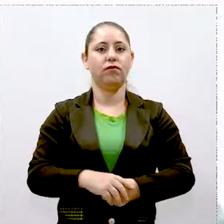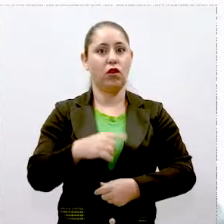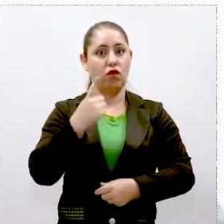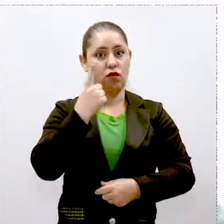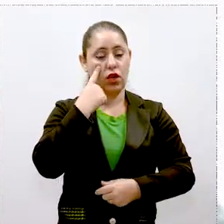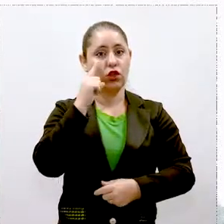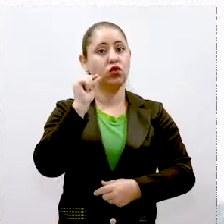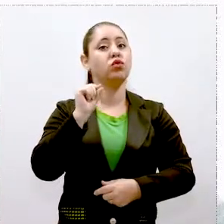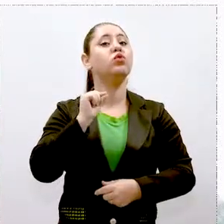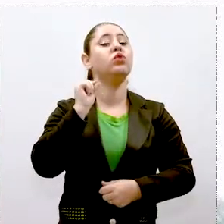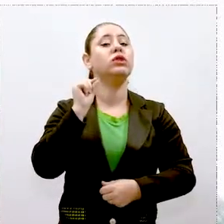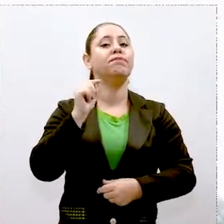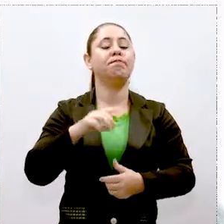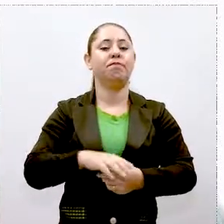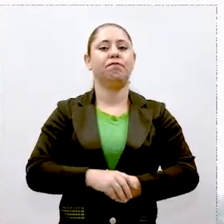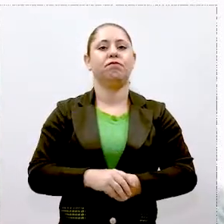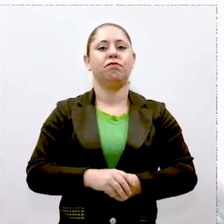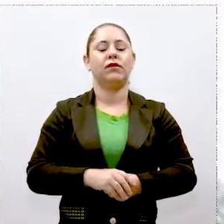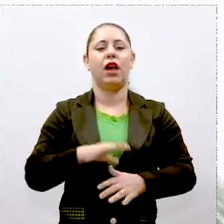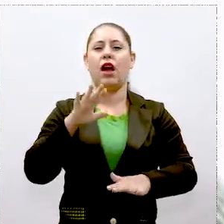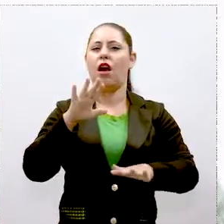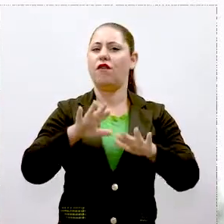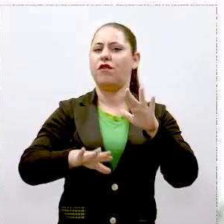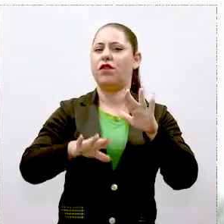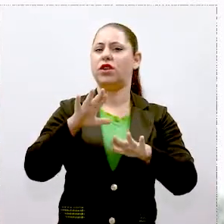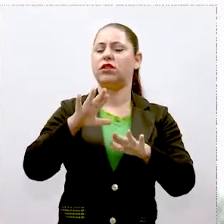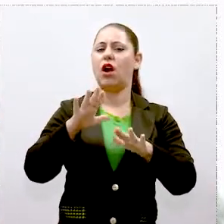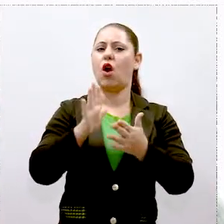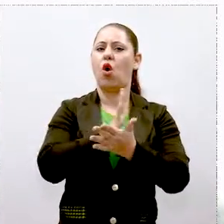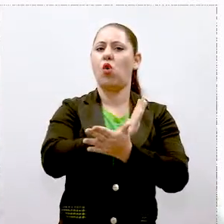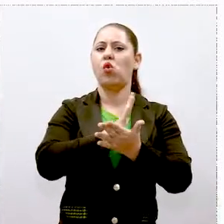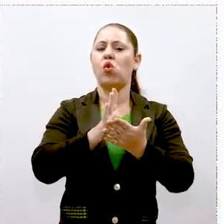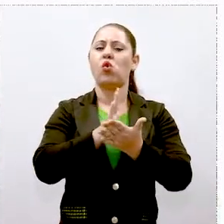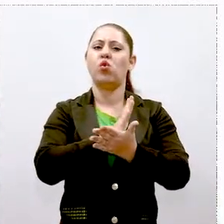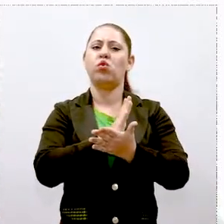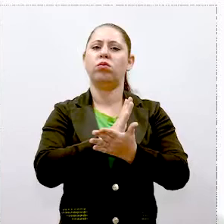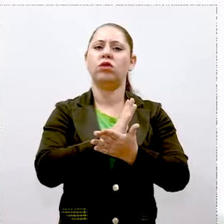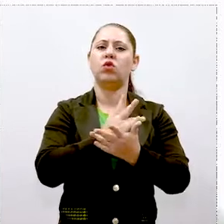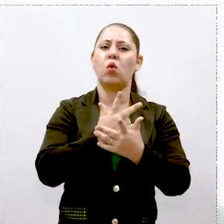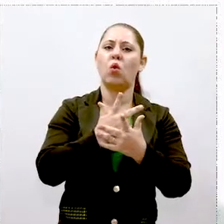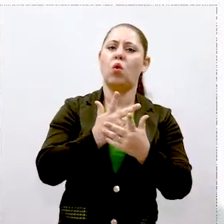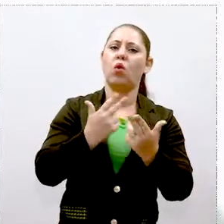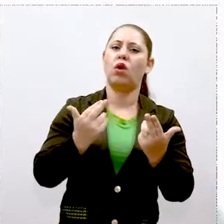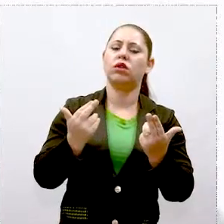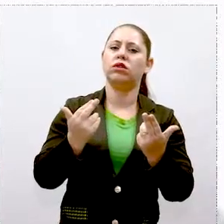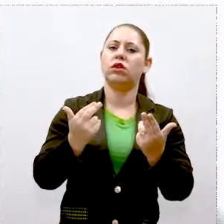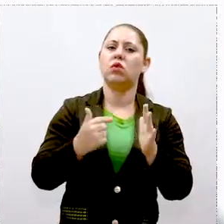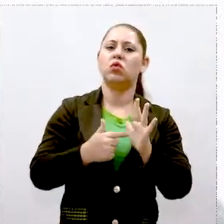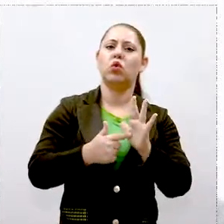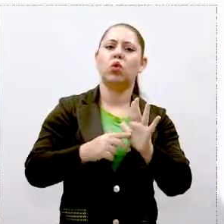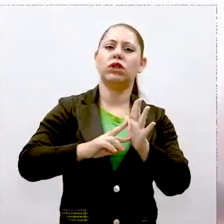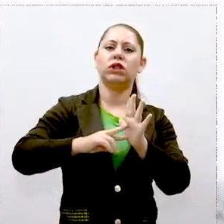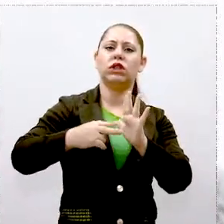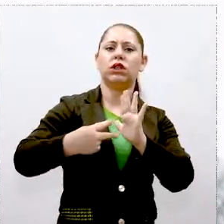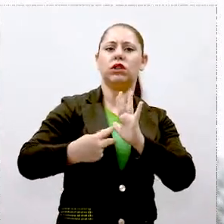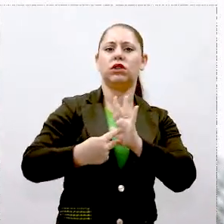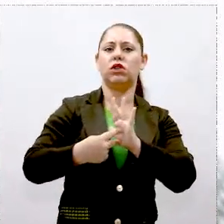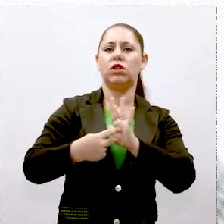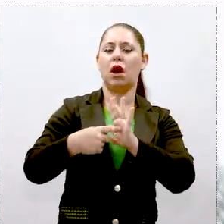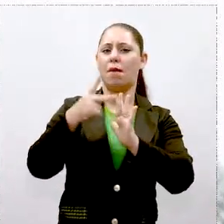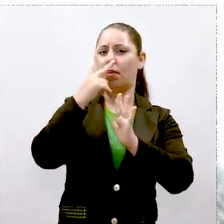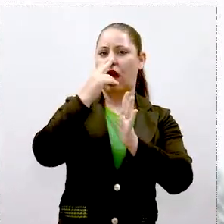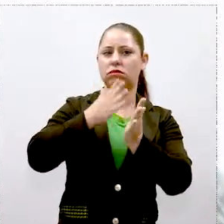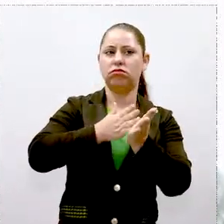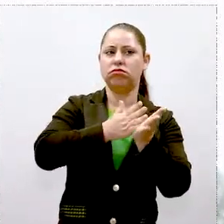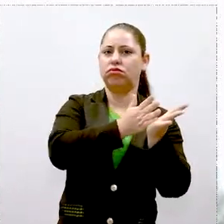Eu vejo que, muitas vezes, algumas situações como essa são colocadas no sentido de desviar